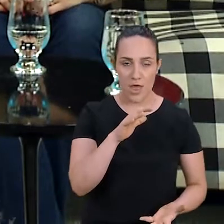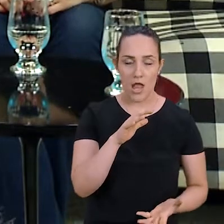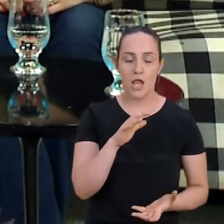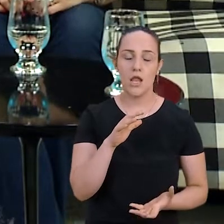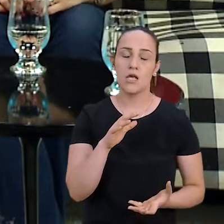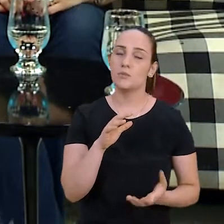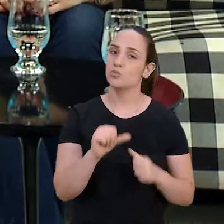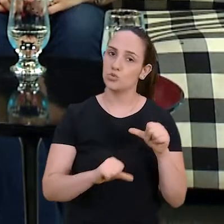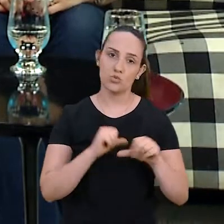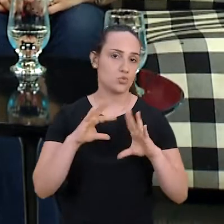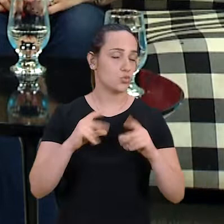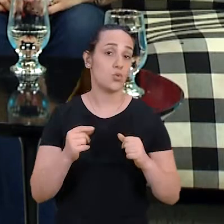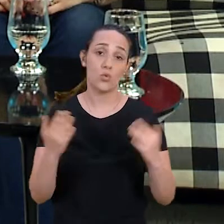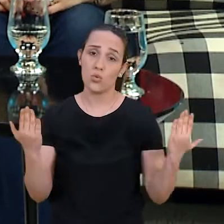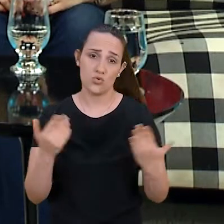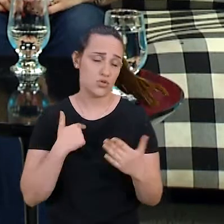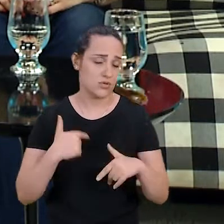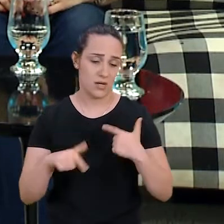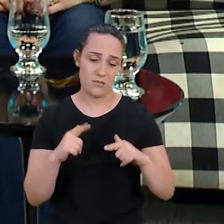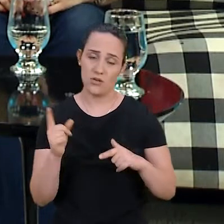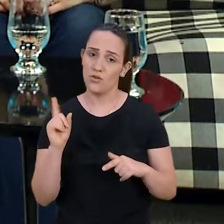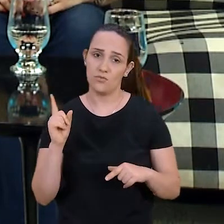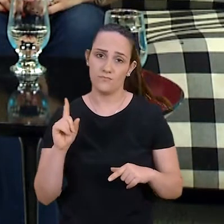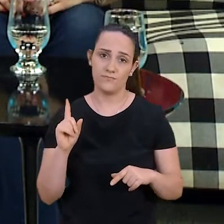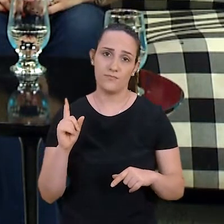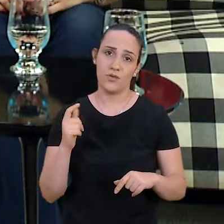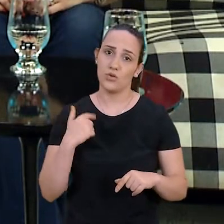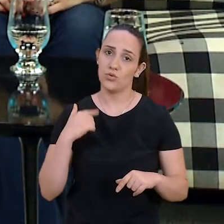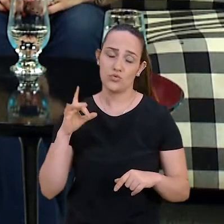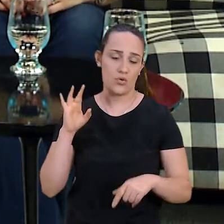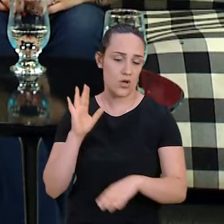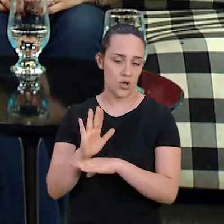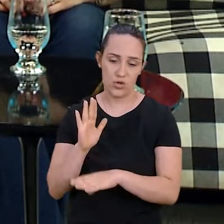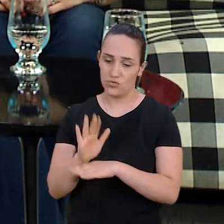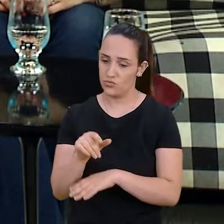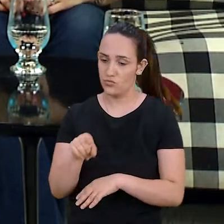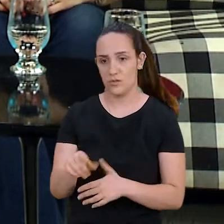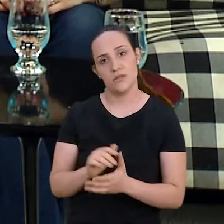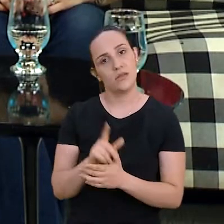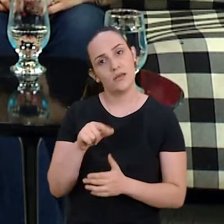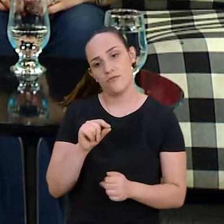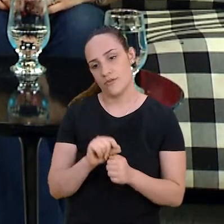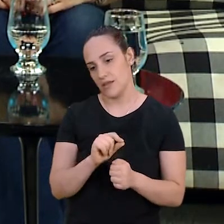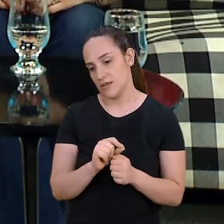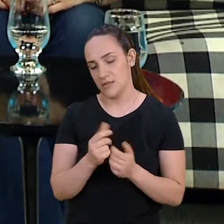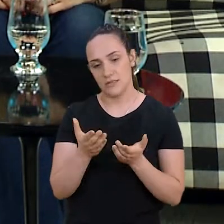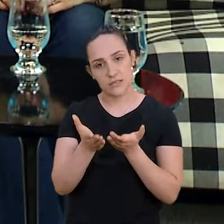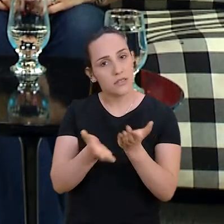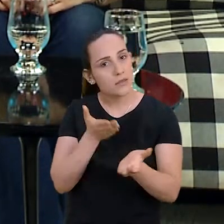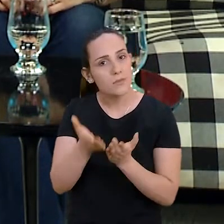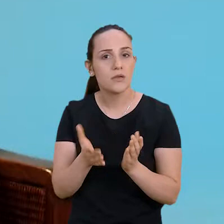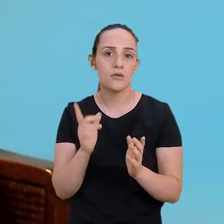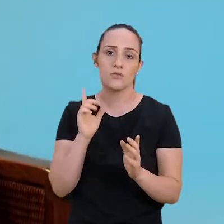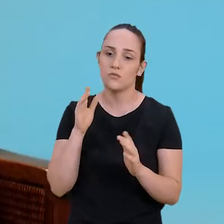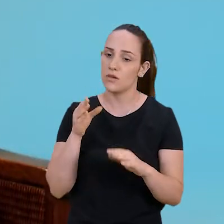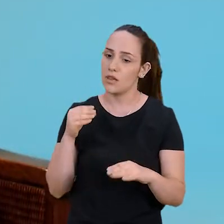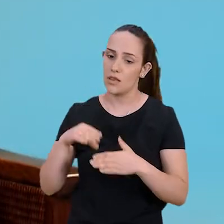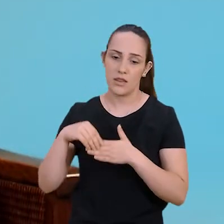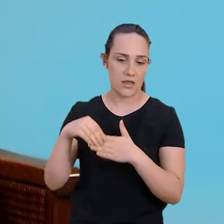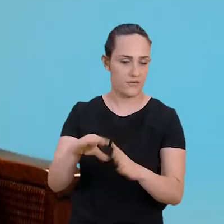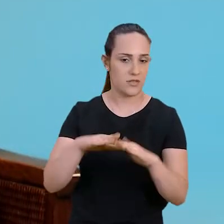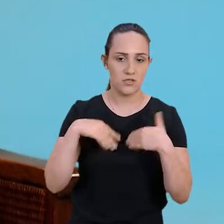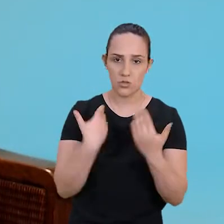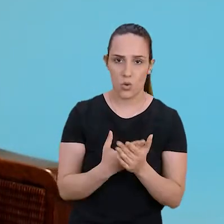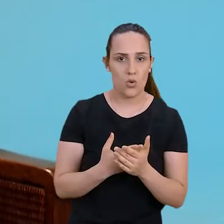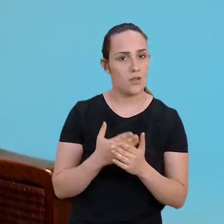eu não trabalho, eu vivo só para ele. Eu não faço nada só para ele. É terapia, é escola, médicos